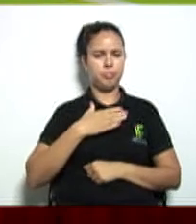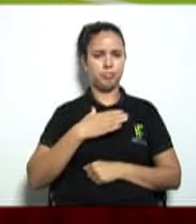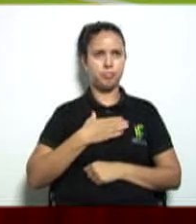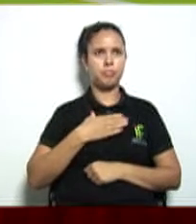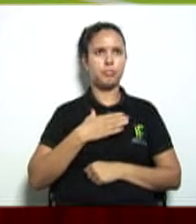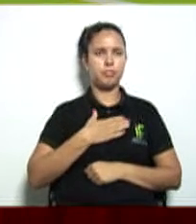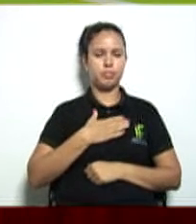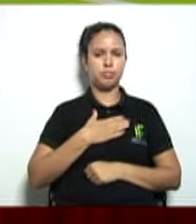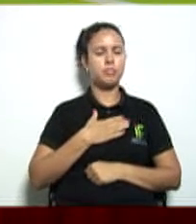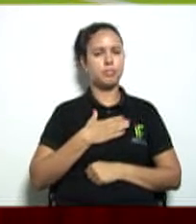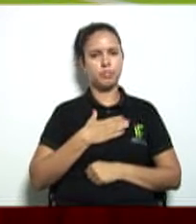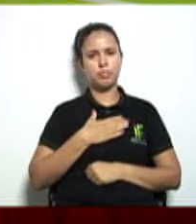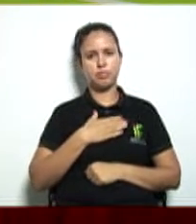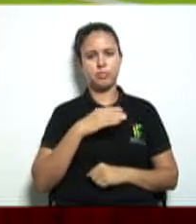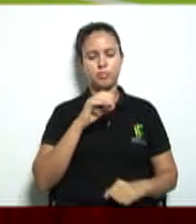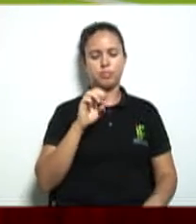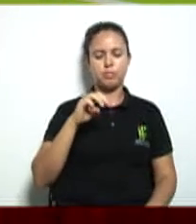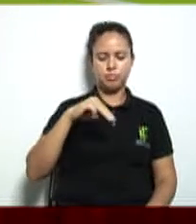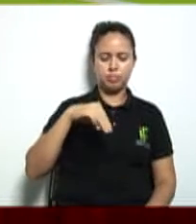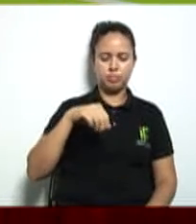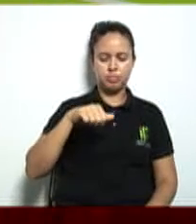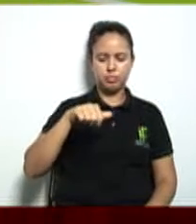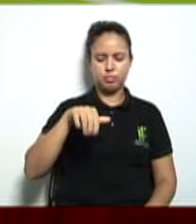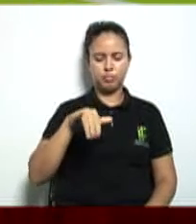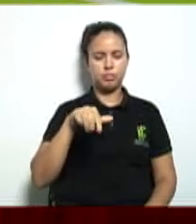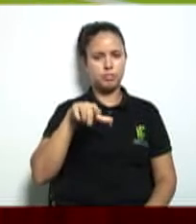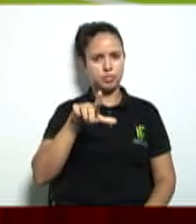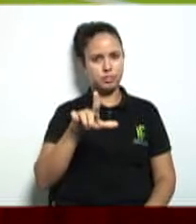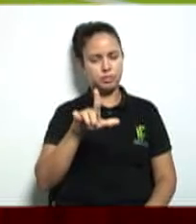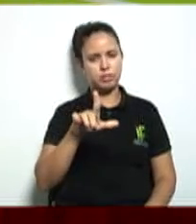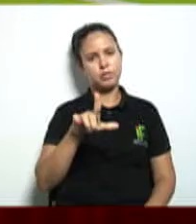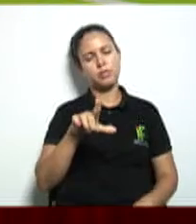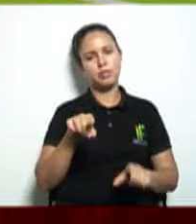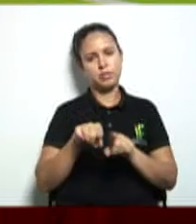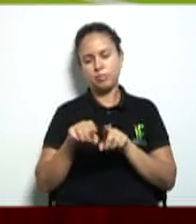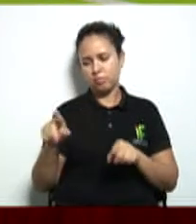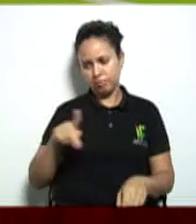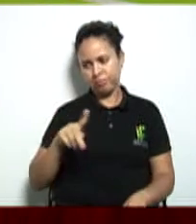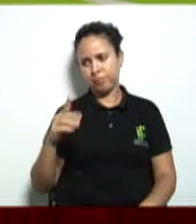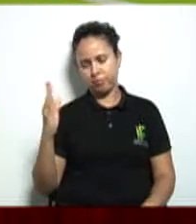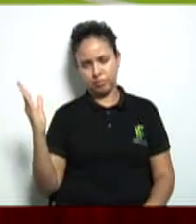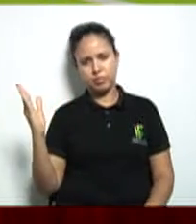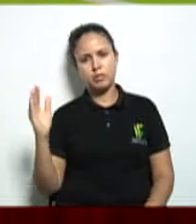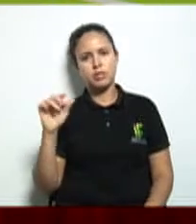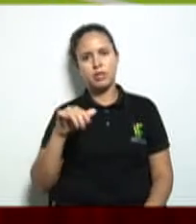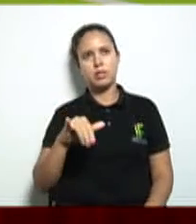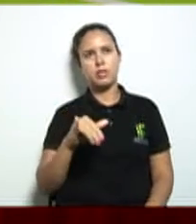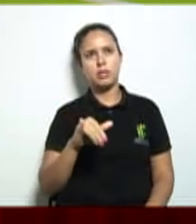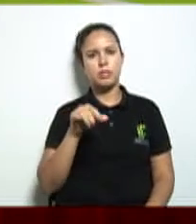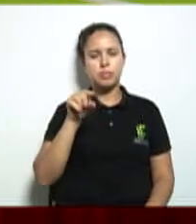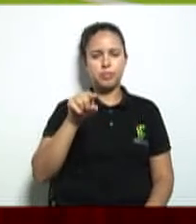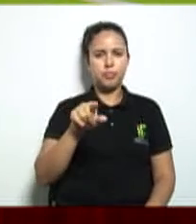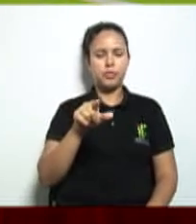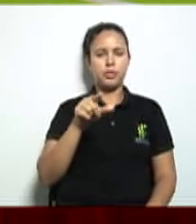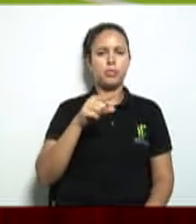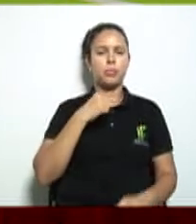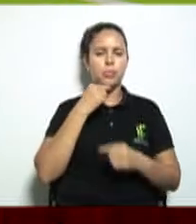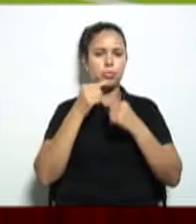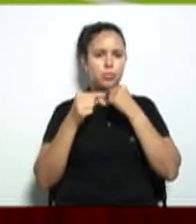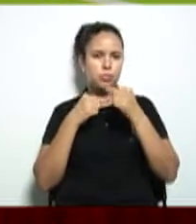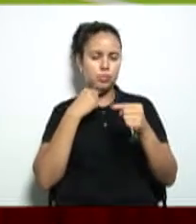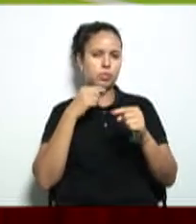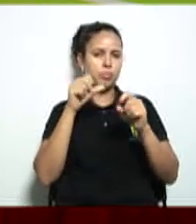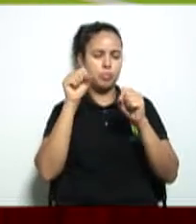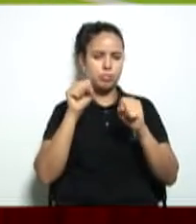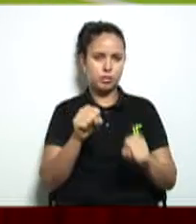e-mail da professora Marisete disponível. Para o caso de vocês terem alguma dúvida, pode escrever o e-mail, mandar para a gente,